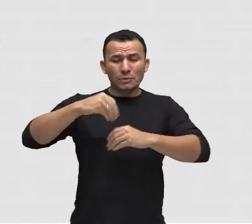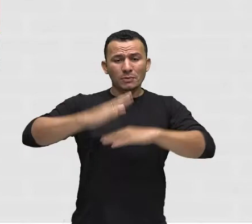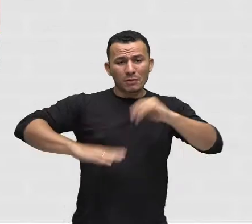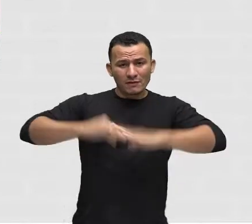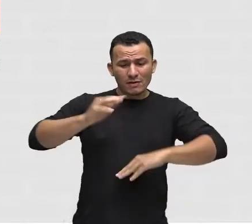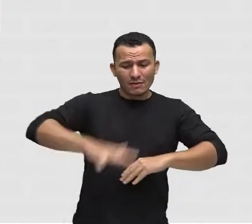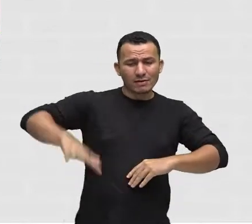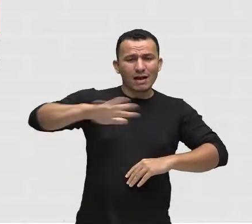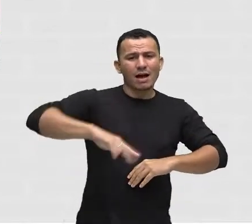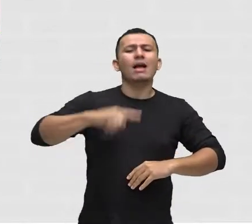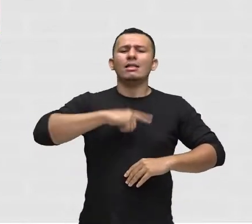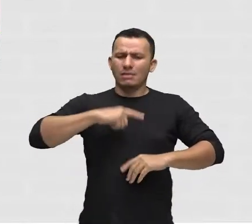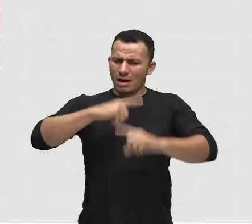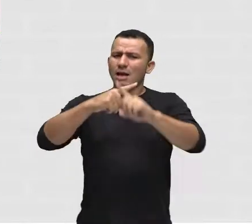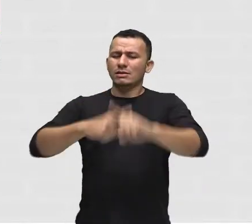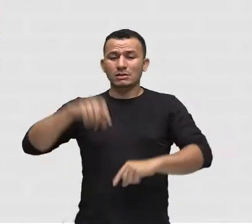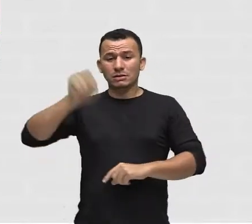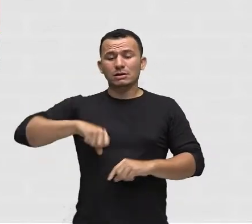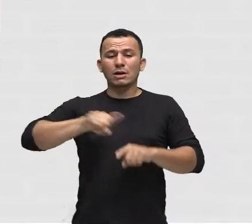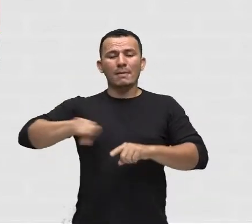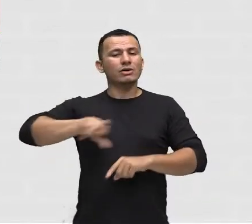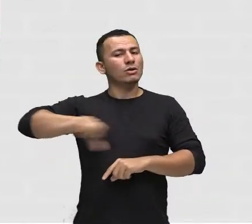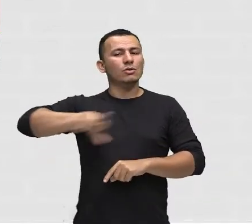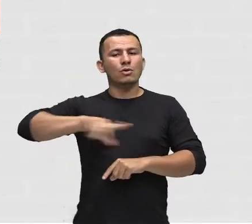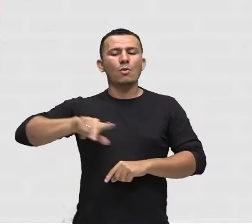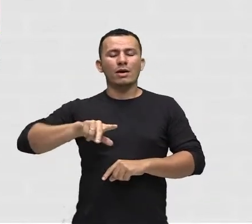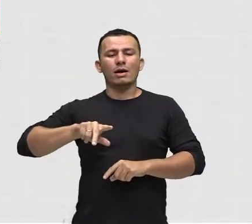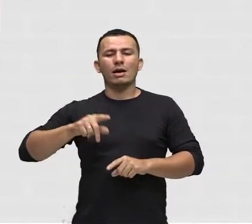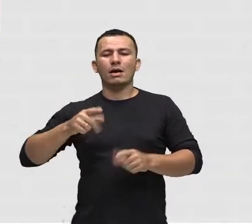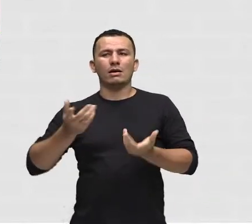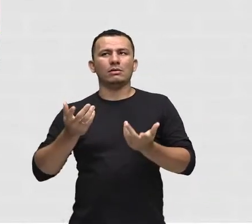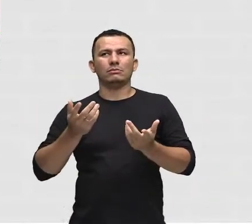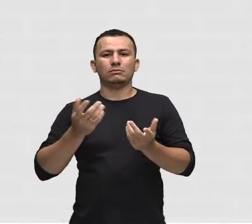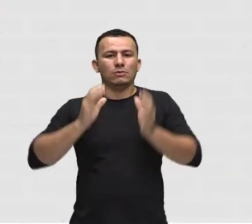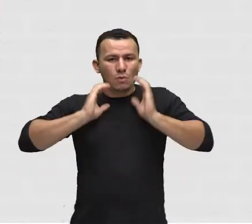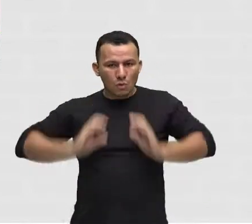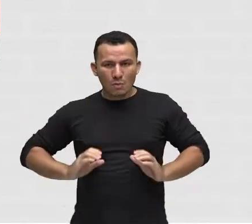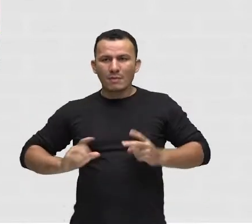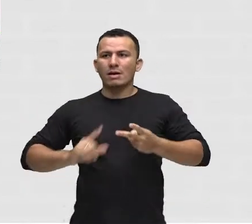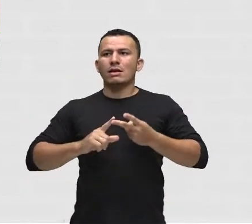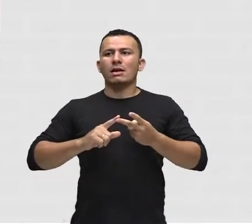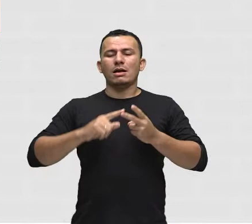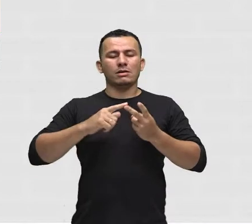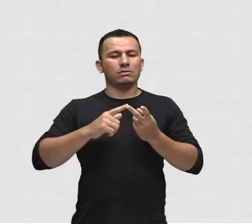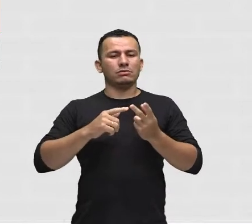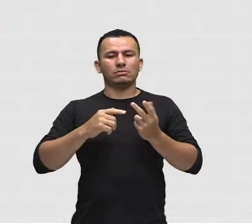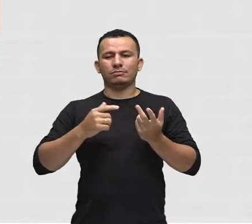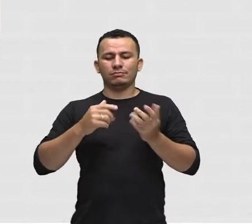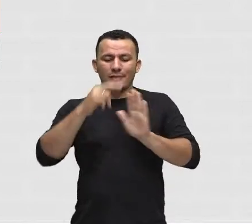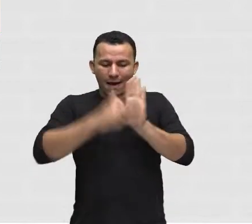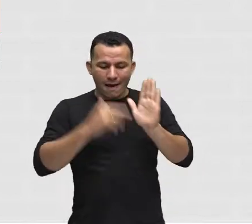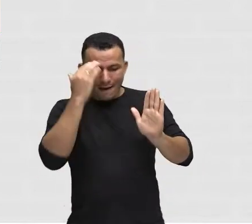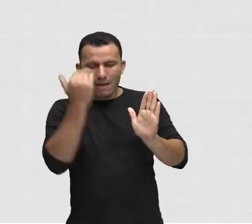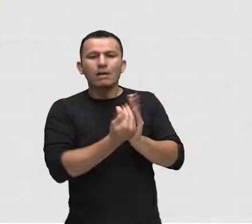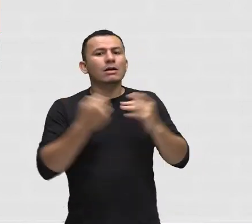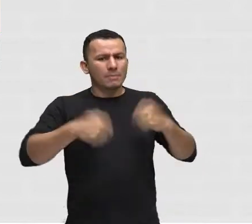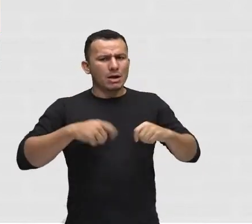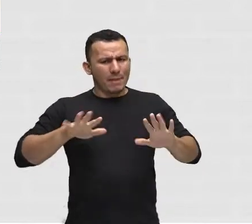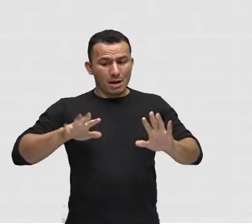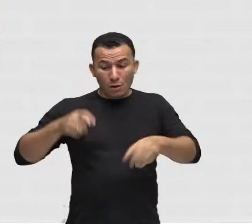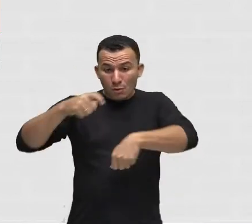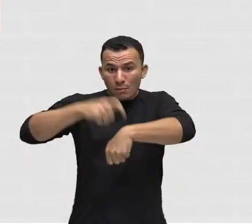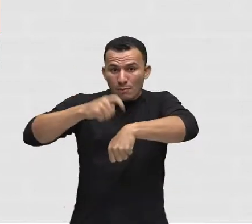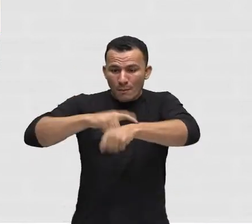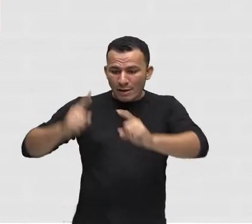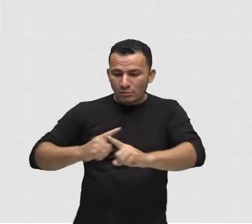não pode se sobrepor ao relacionamento humano, ao comportamento ético, ao fair play. É preciso que eu entenda que ele é meu adversário no